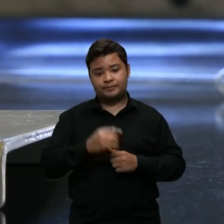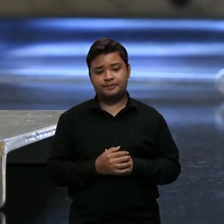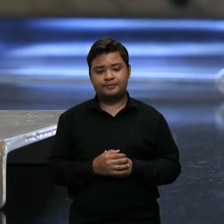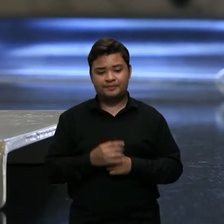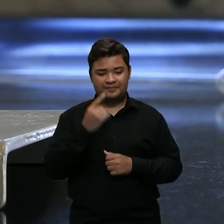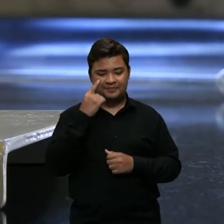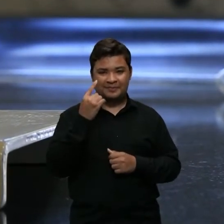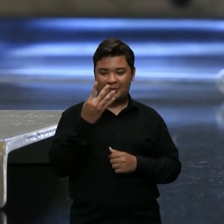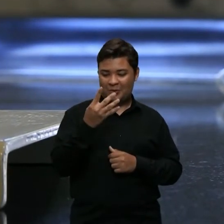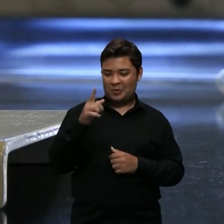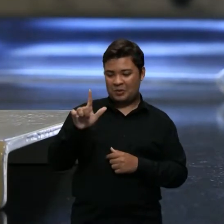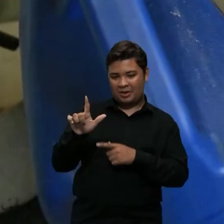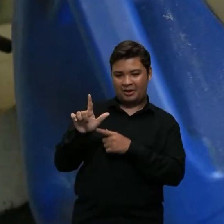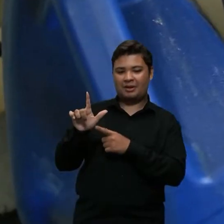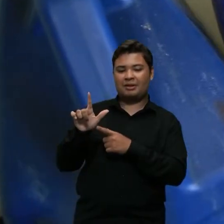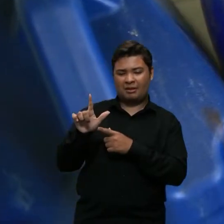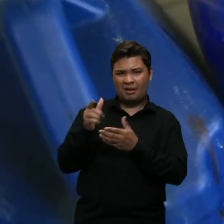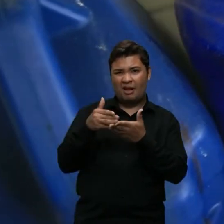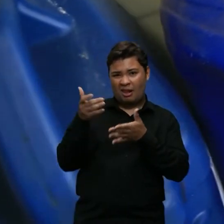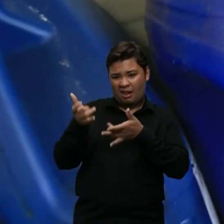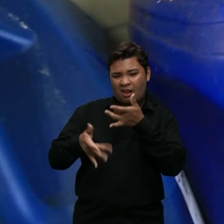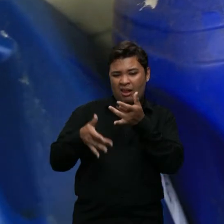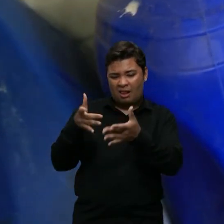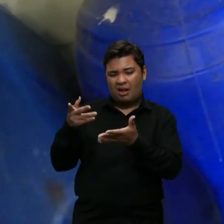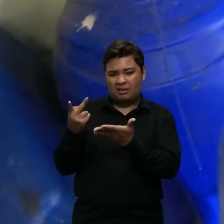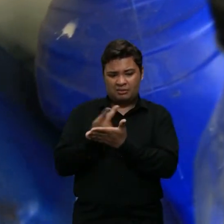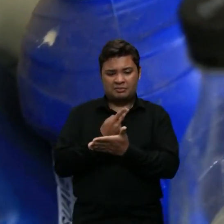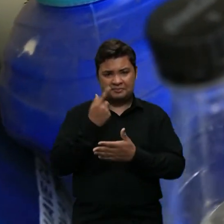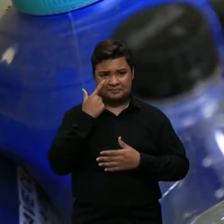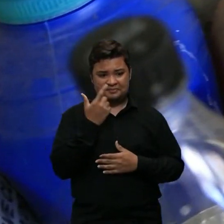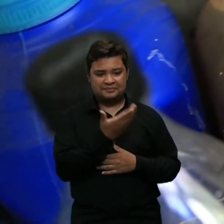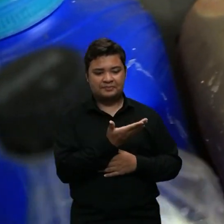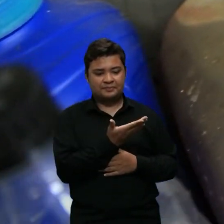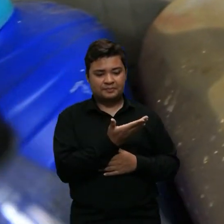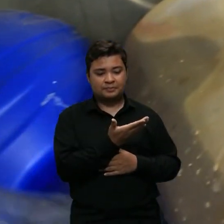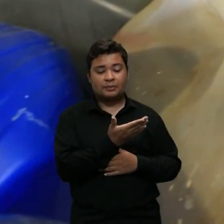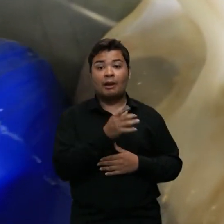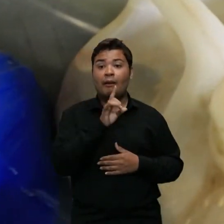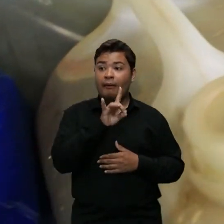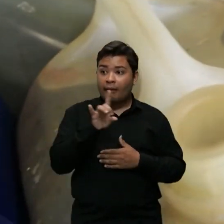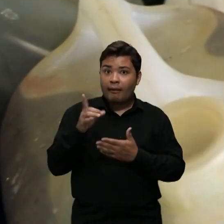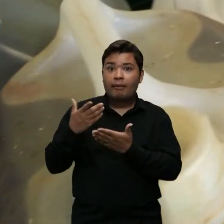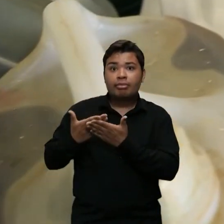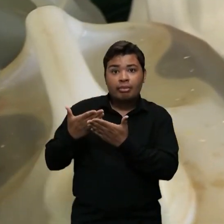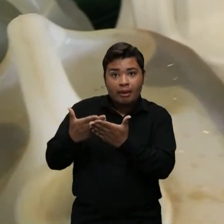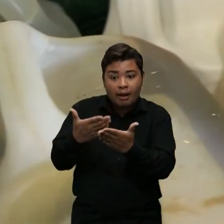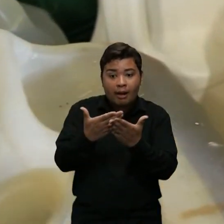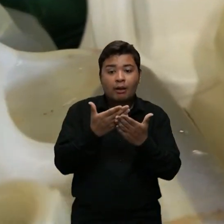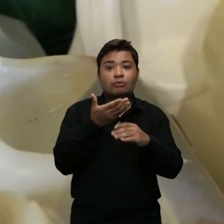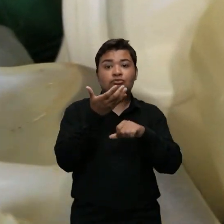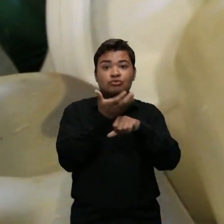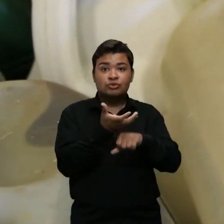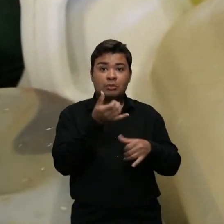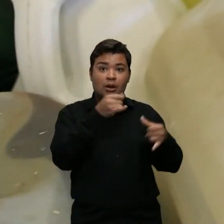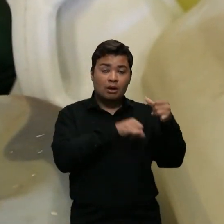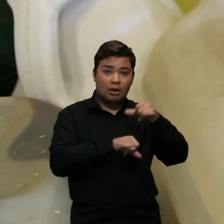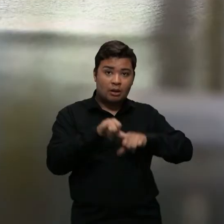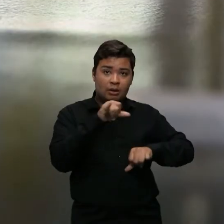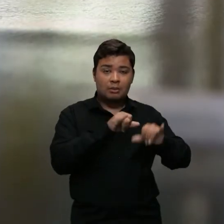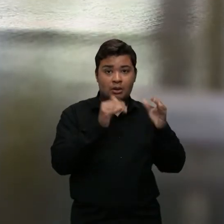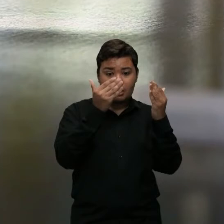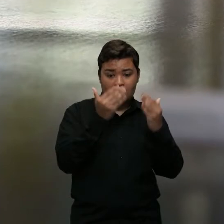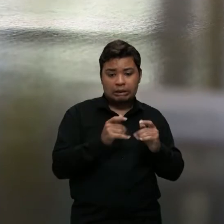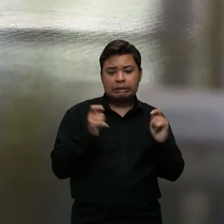de resíduos que normalmente são gerados em cada aula da disciplina de química analítica podem ser reduzidos